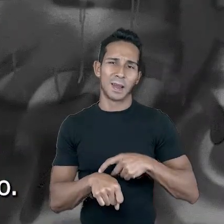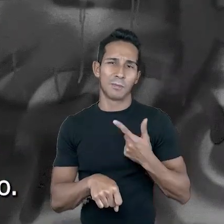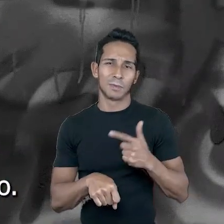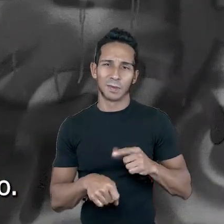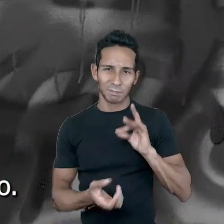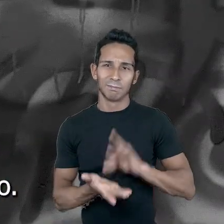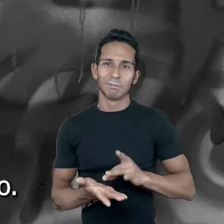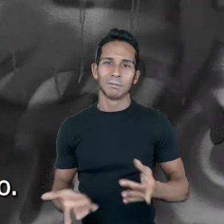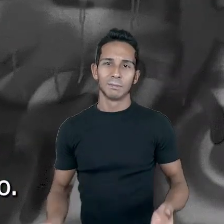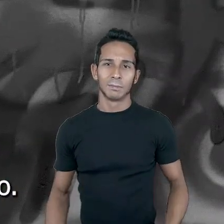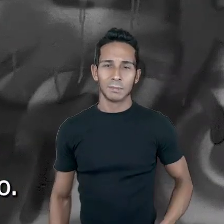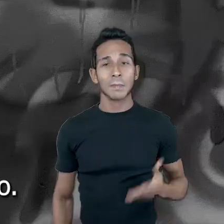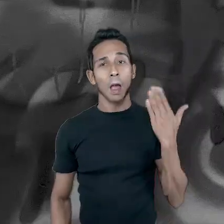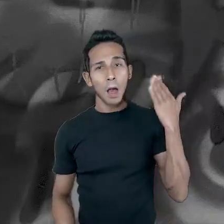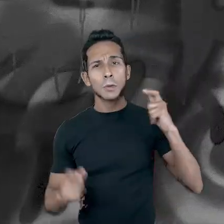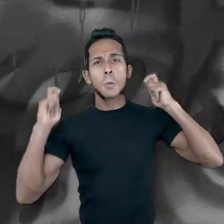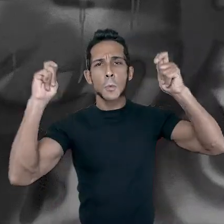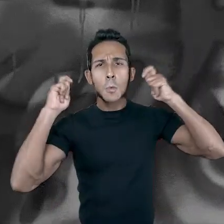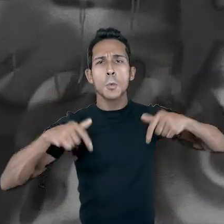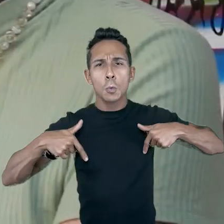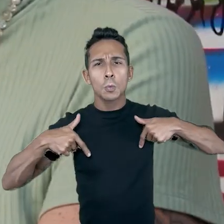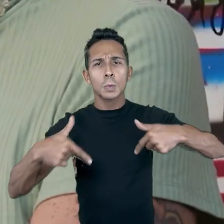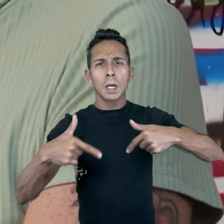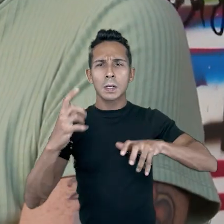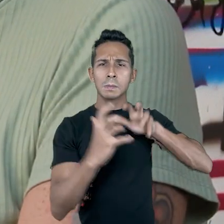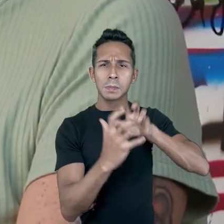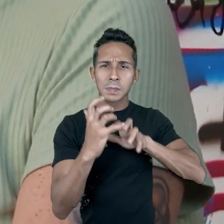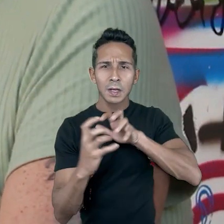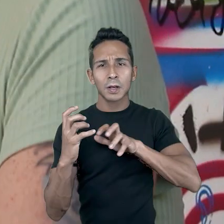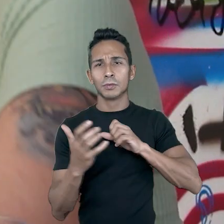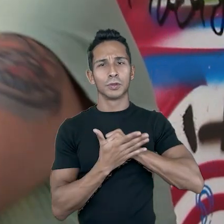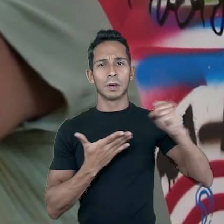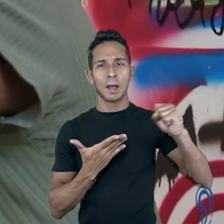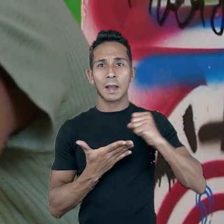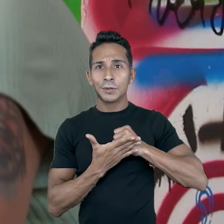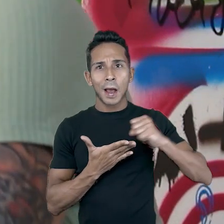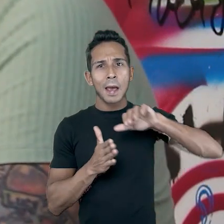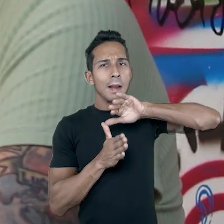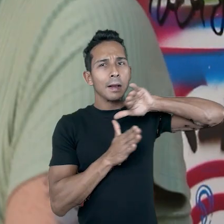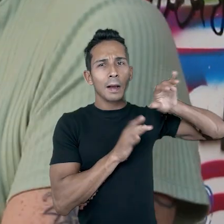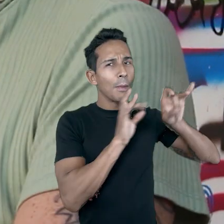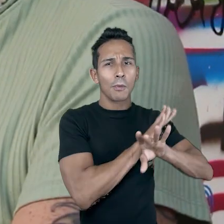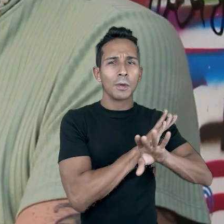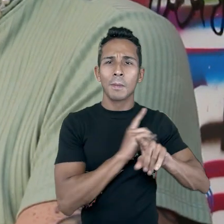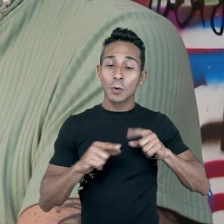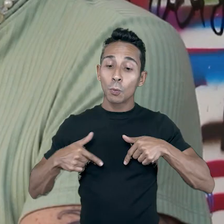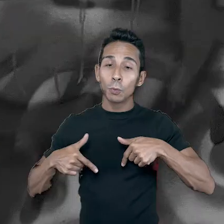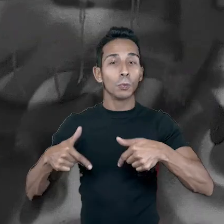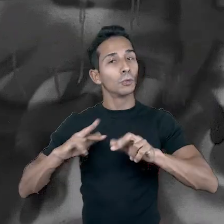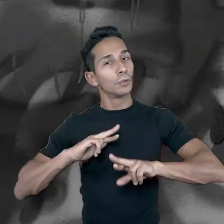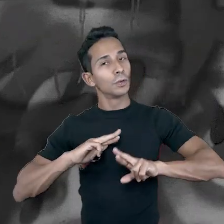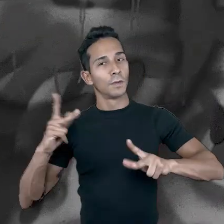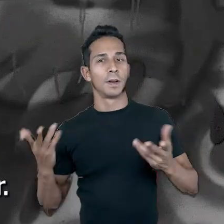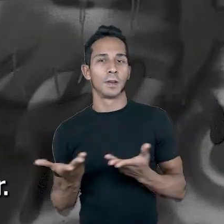ter, para ficar nessas lutas, não tenho mais tempo, sinceramente. Minha época de ficar lutando por um espaço aqui, não vou dizer que passou assim,